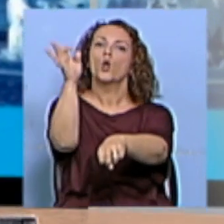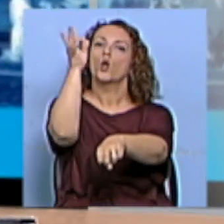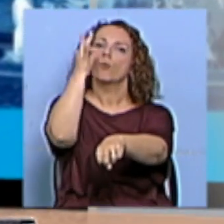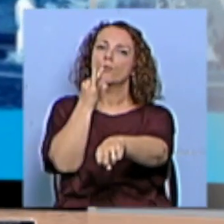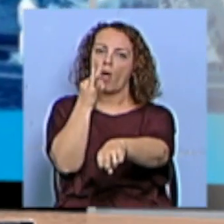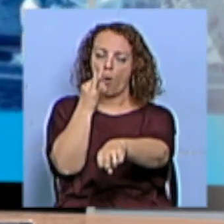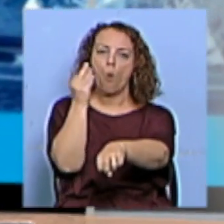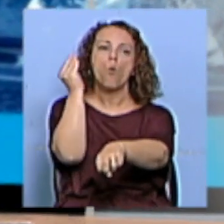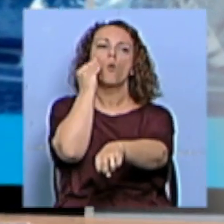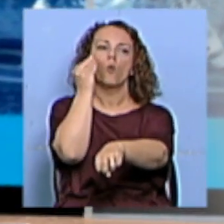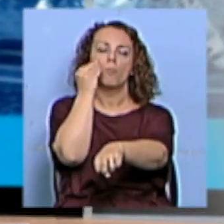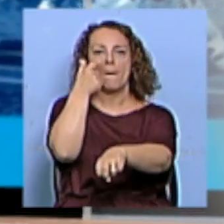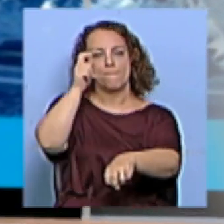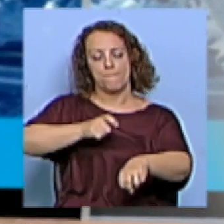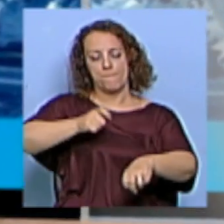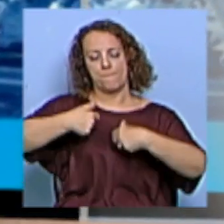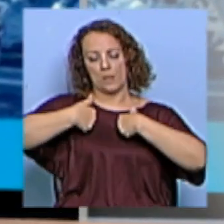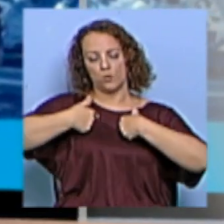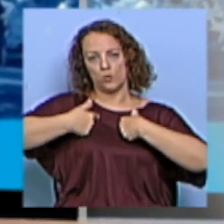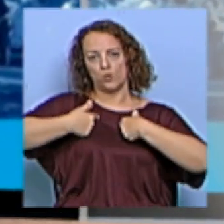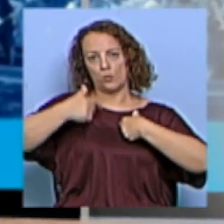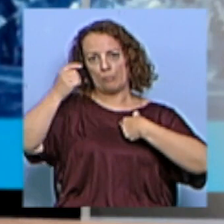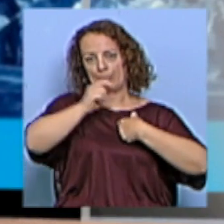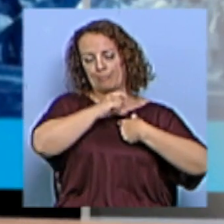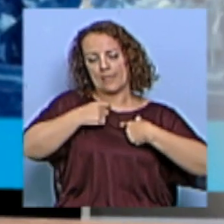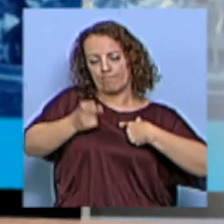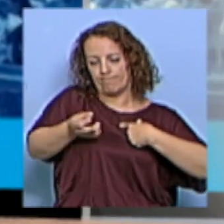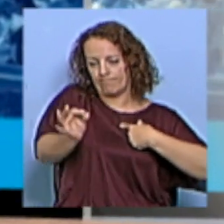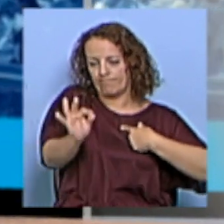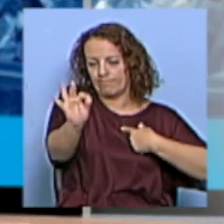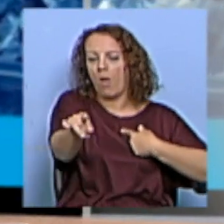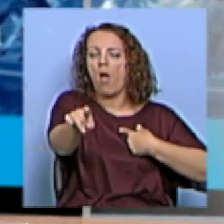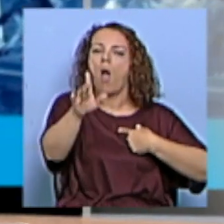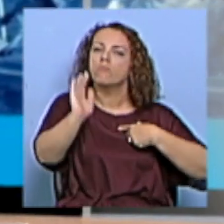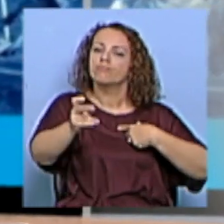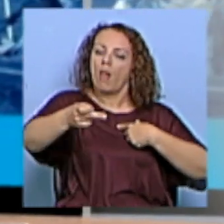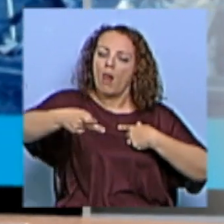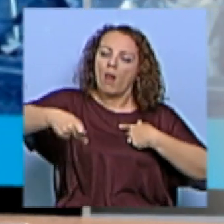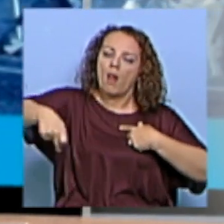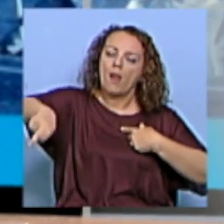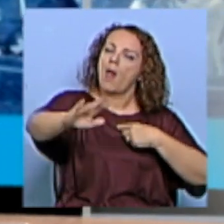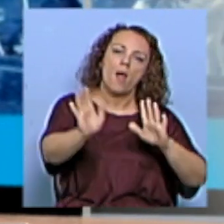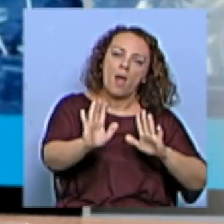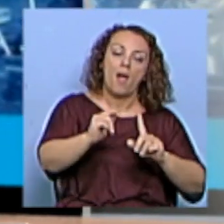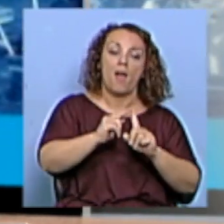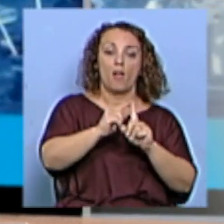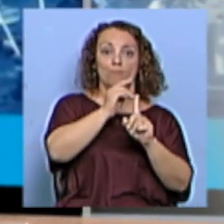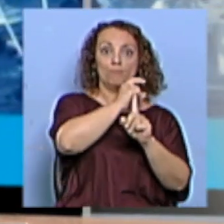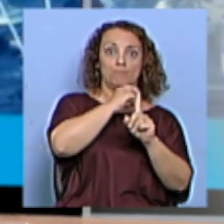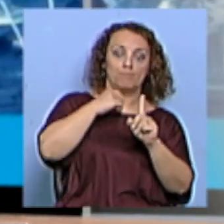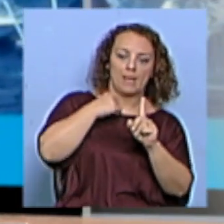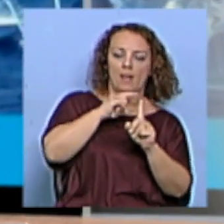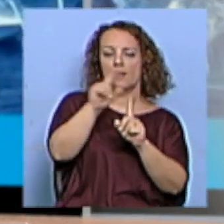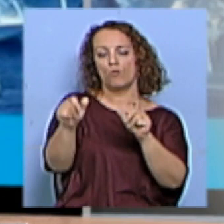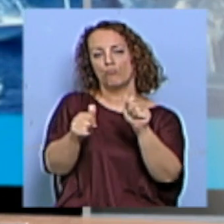possa ir ter com essas pessoas e elas não tenham que circular posteriormente e, portanto, o celebrante e os ministros possam ir ter com